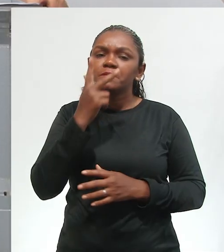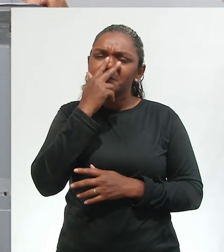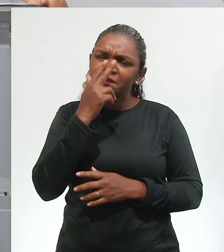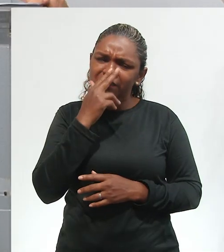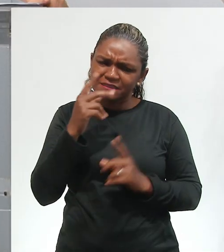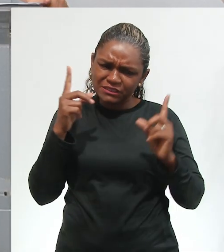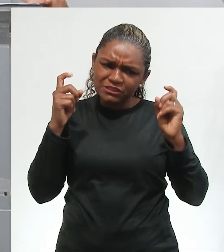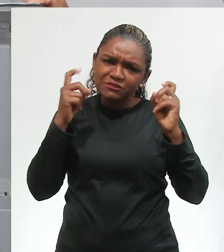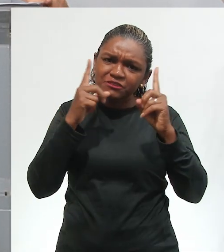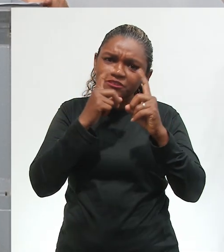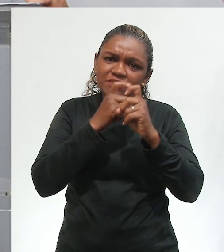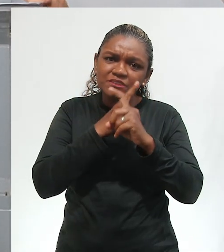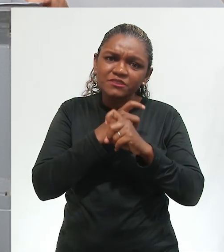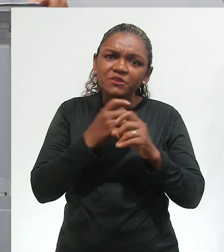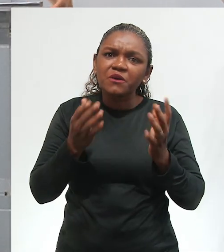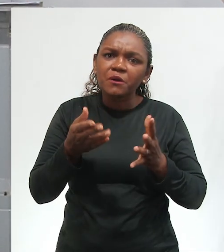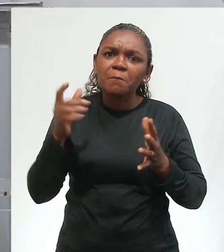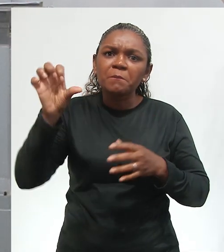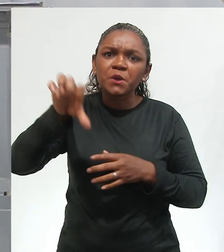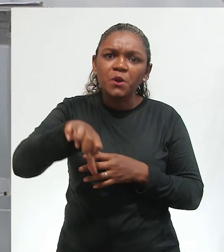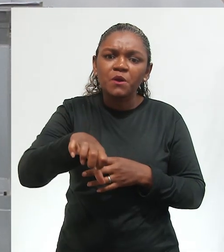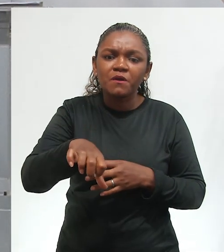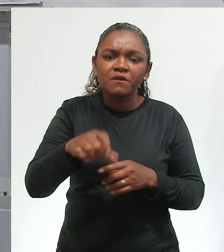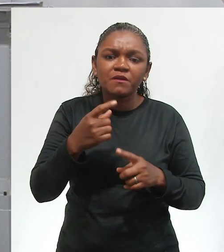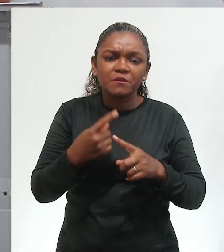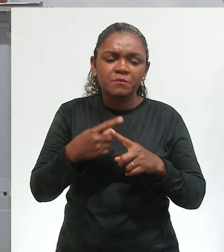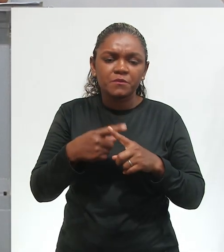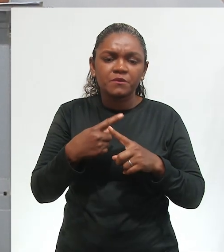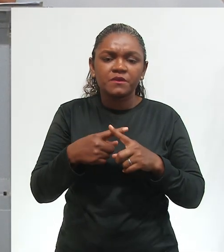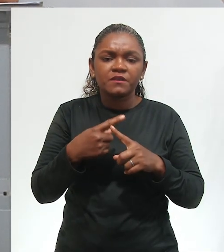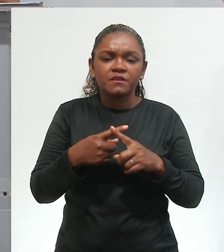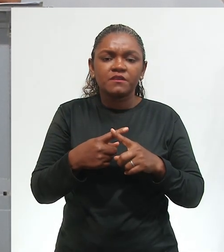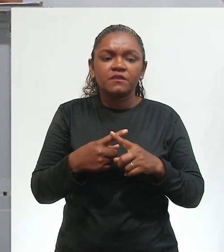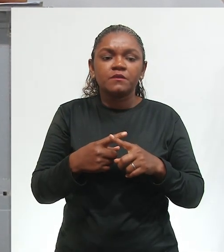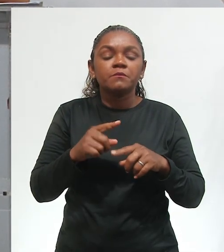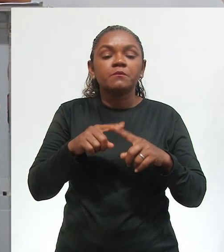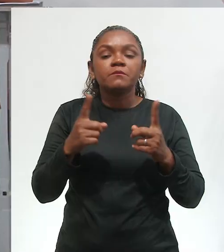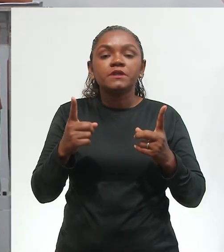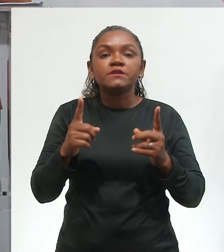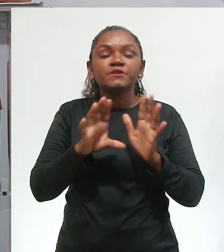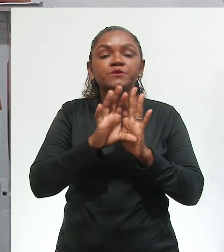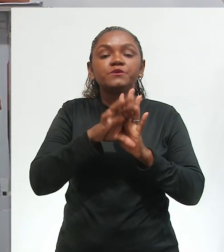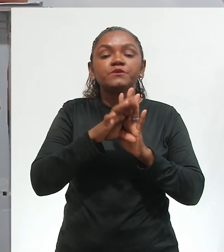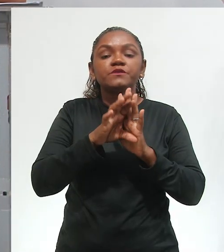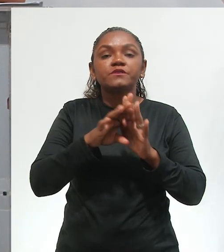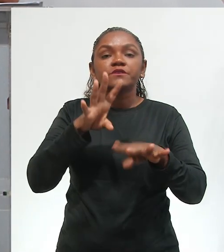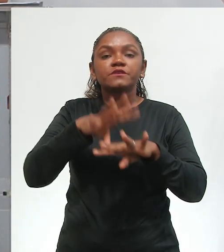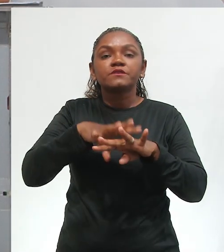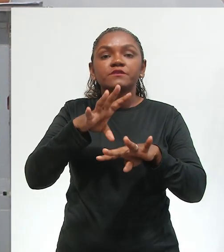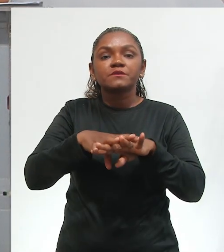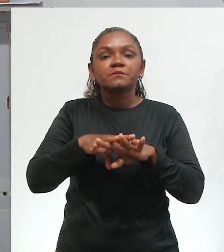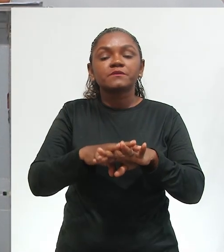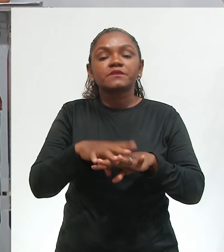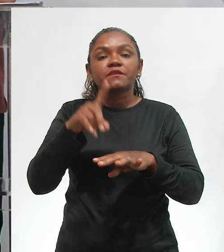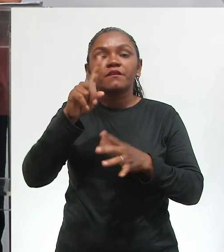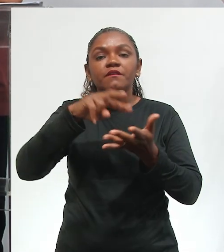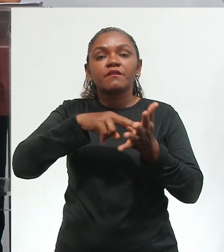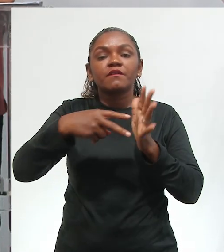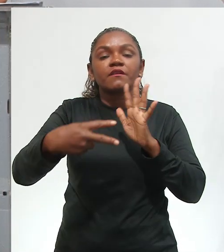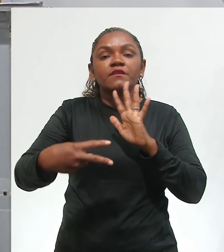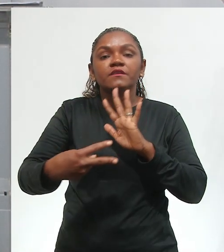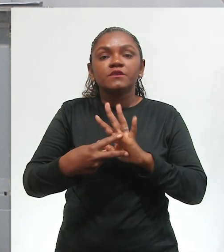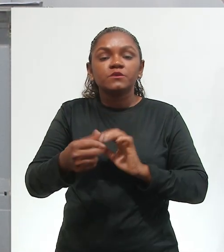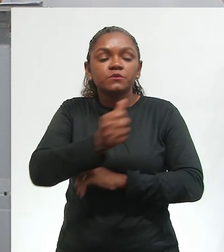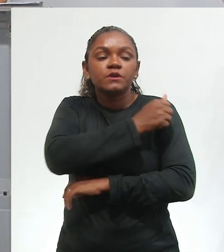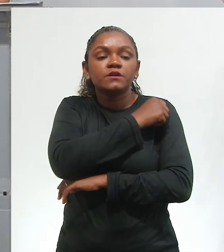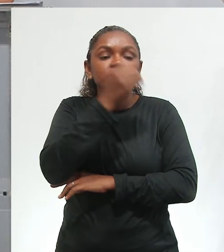mais difícil. A operação abstrata, sim, mas o conceito matemático é o conceito que o